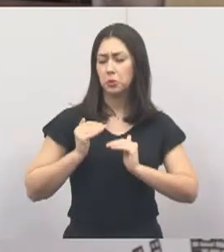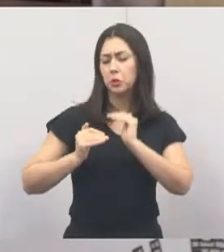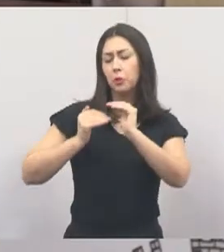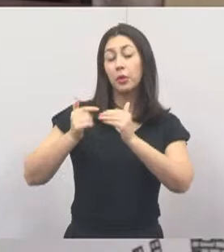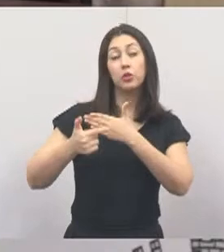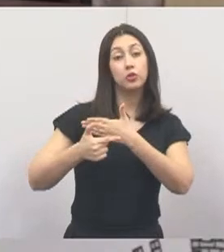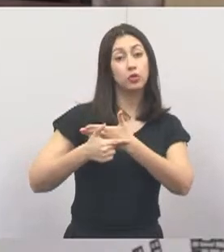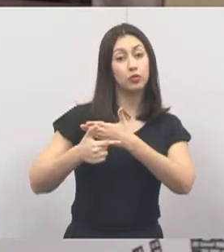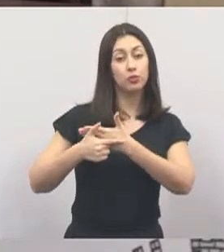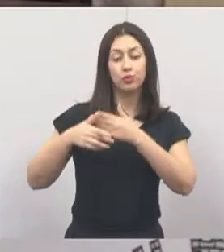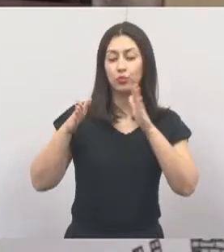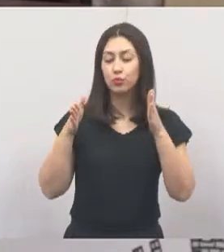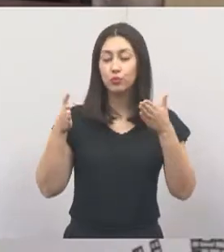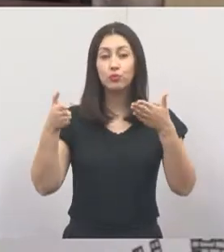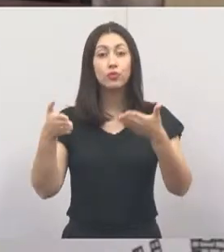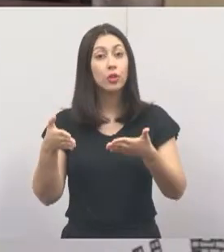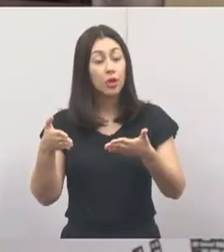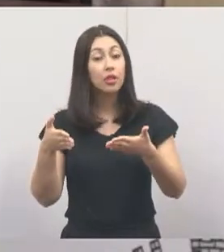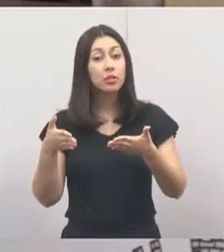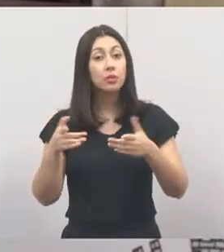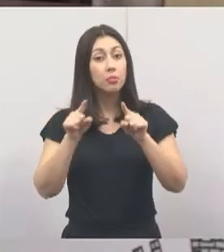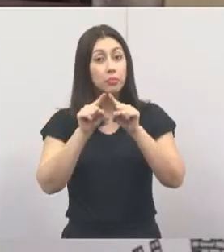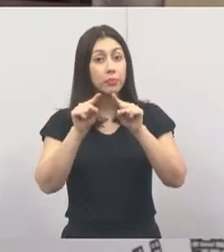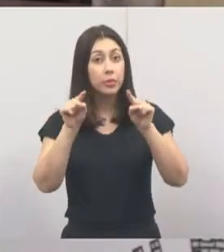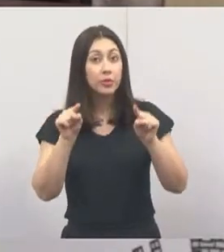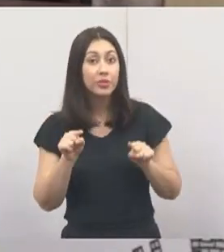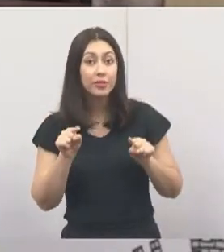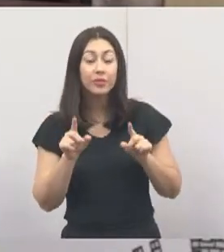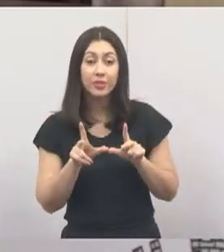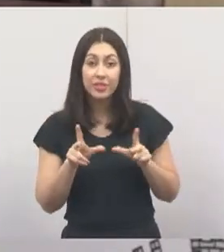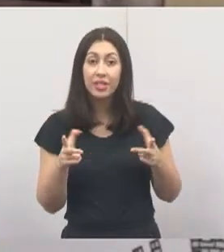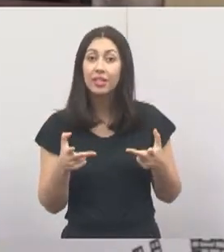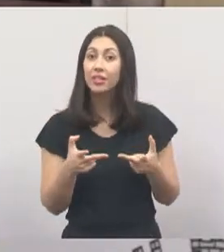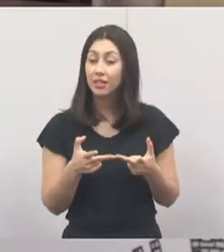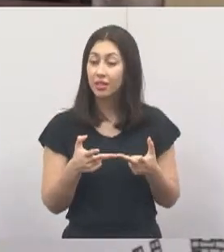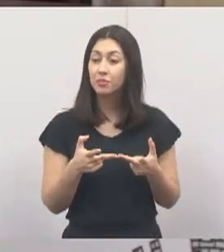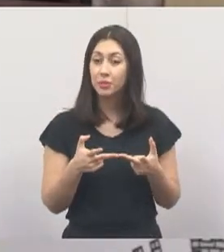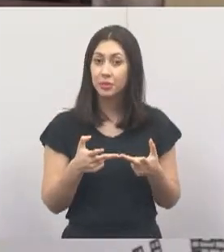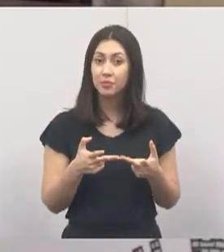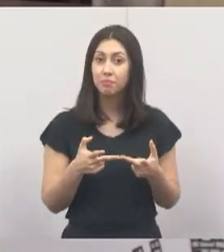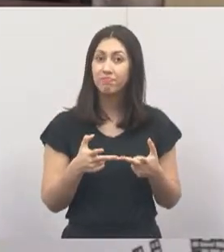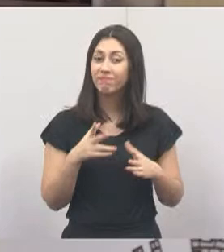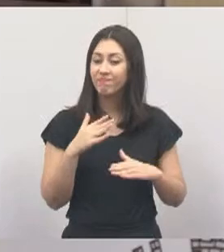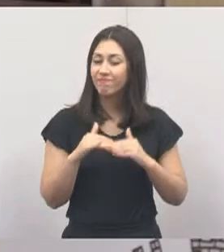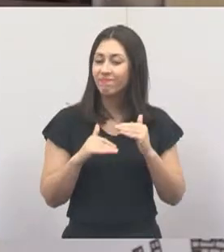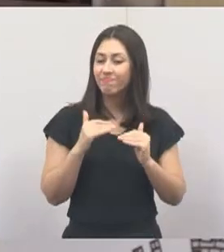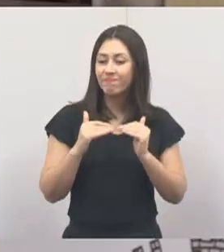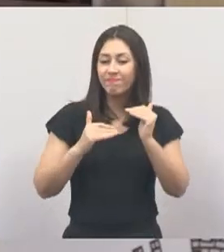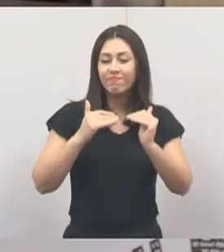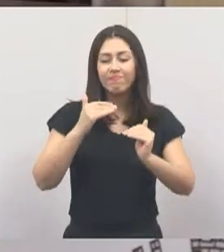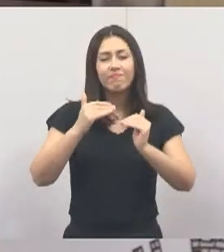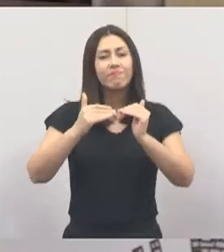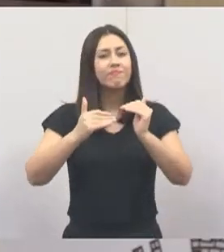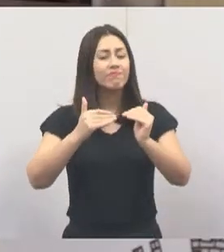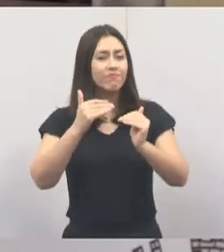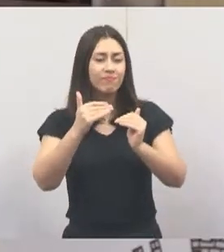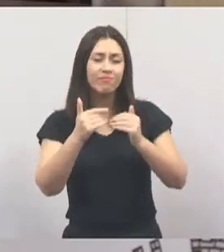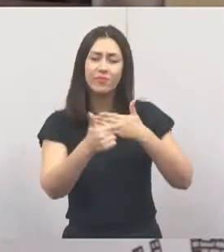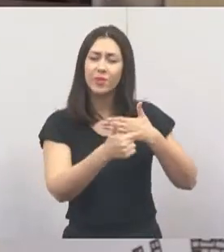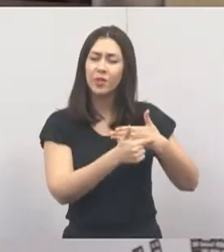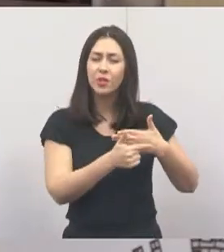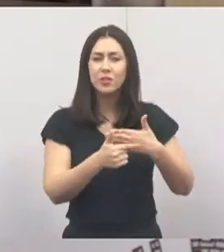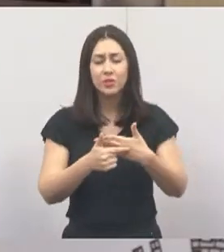funções específicas pelos servidores da Casa, cumulativamente com seus respectivos